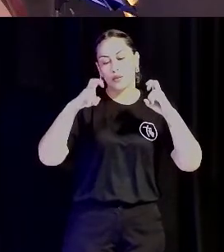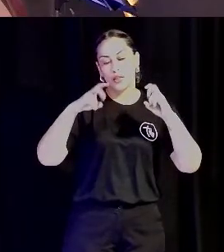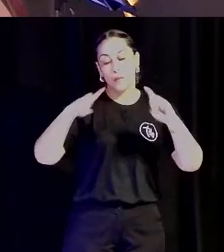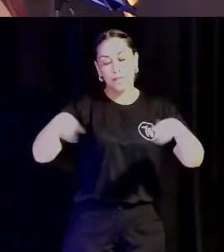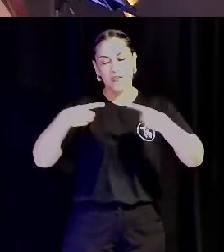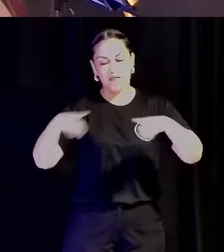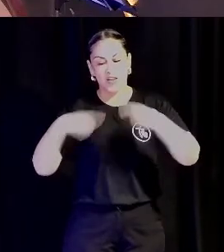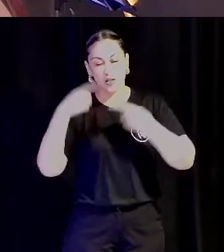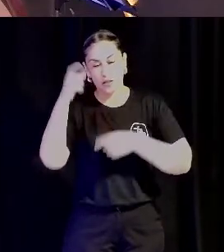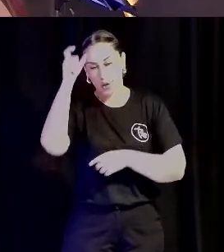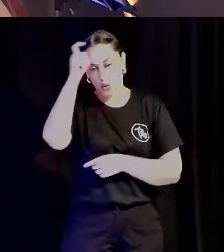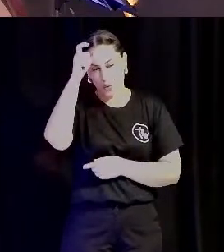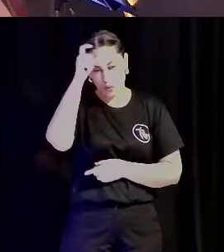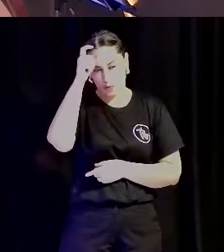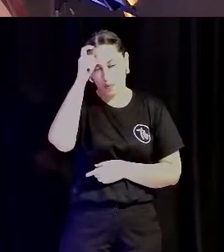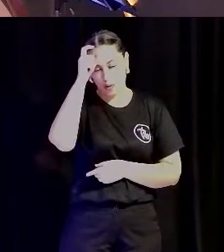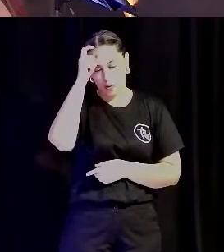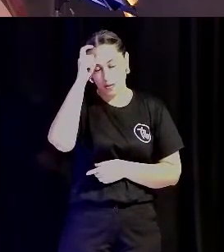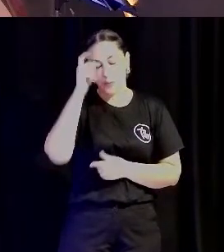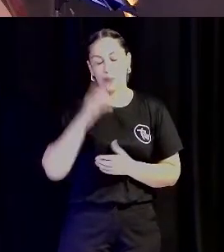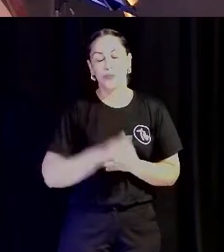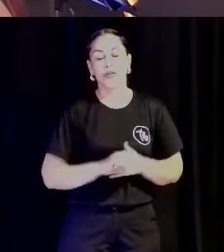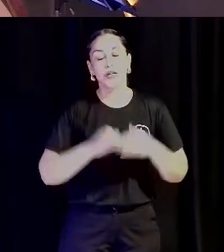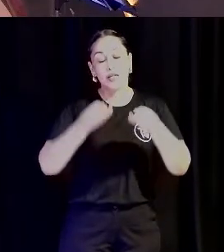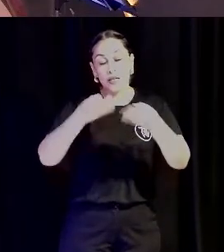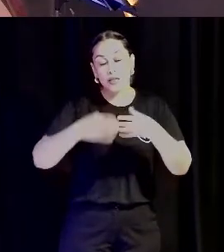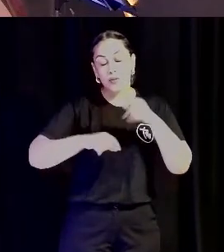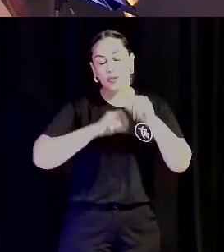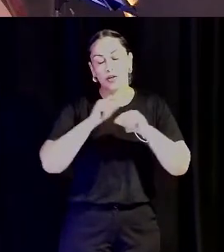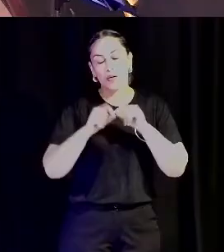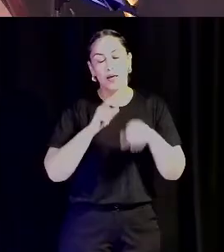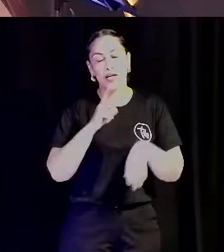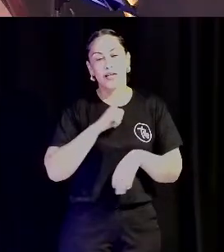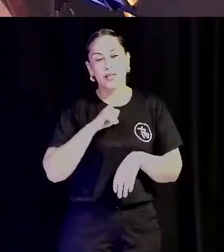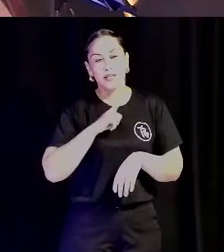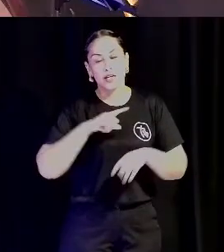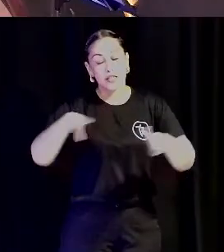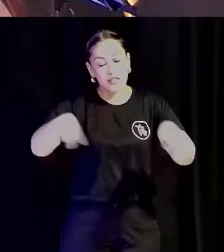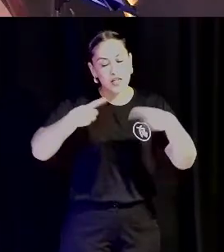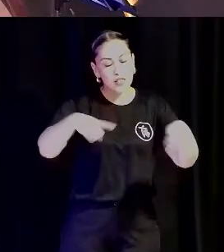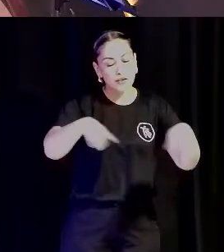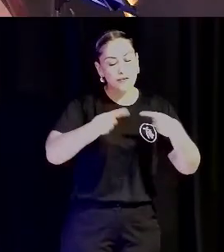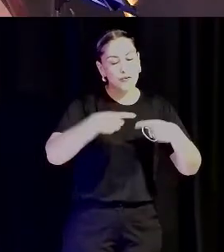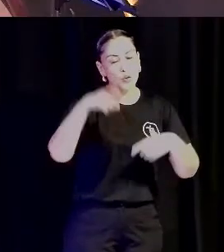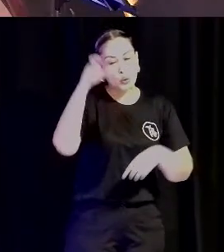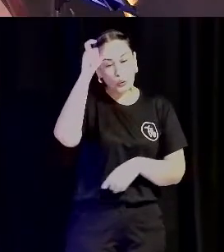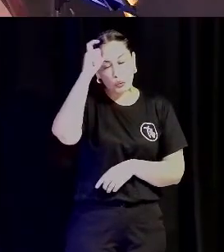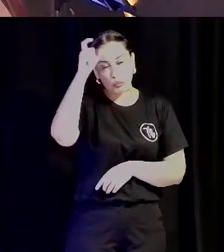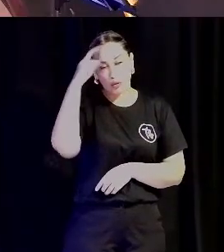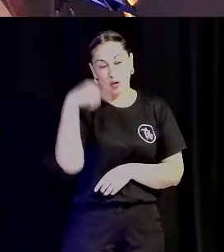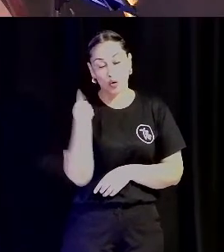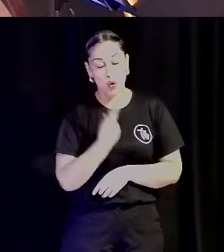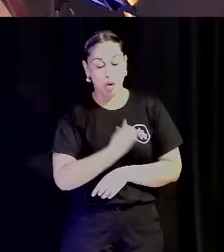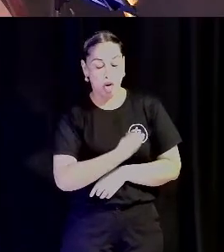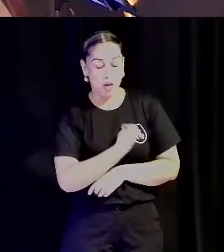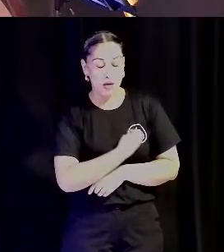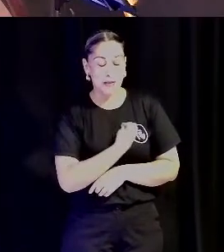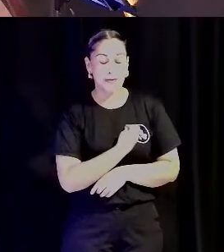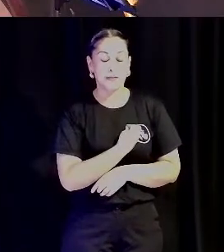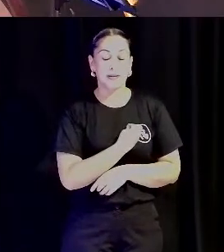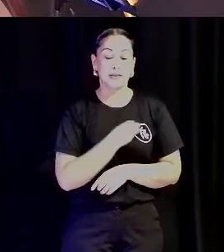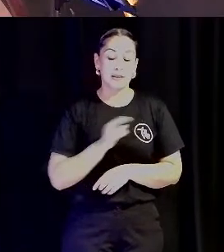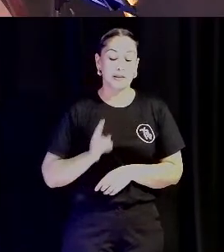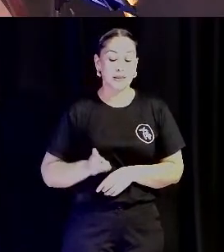E que as abordagens do inimigo em nossas vidas sempre estão quando nós